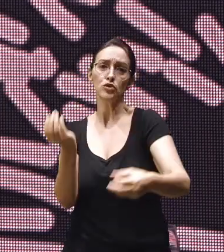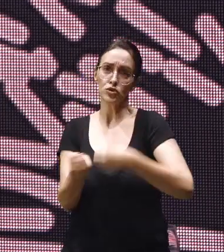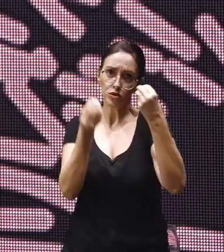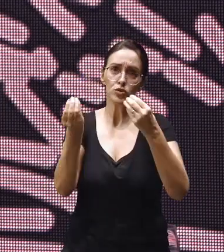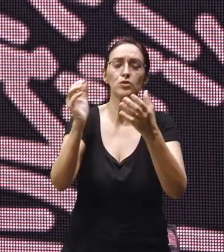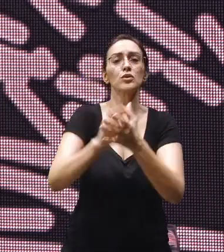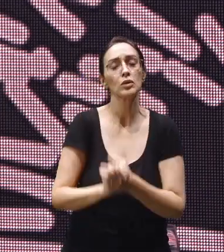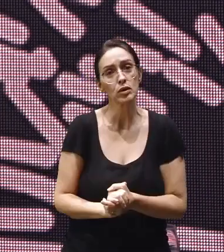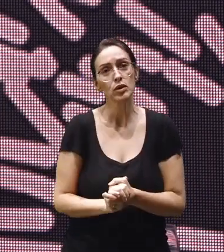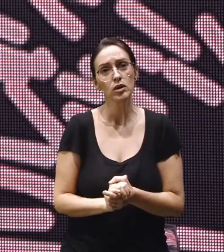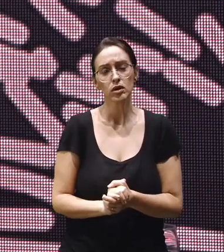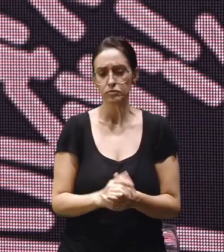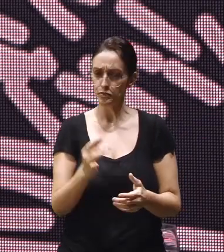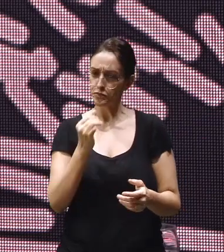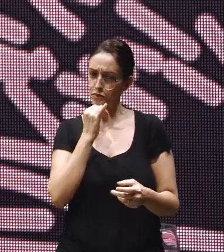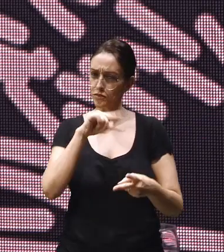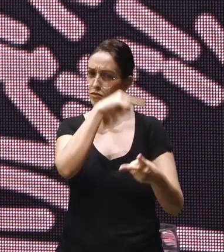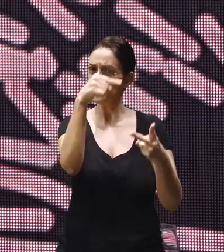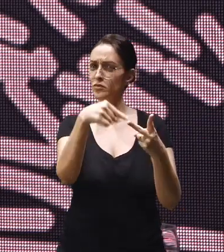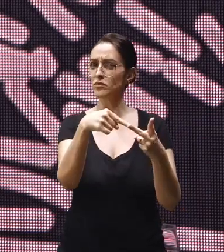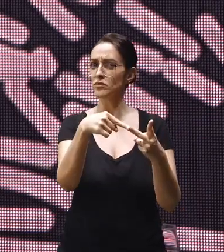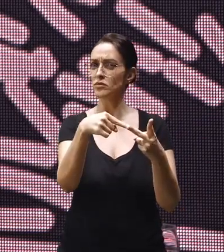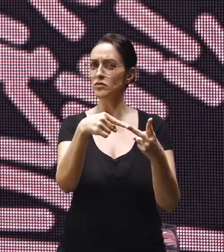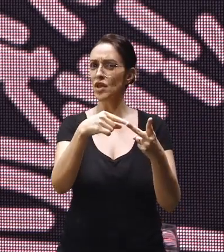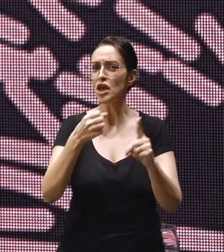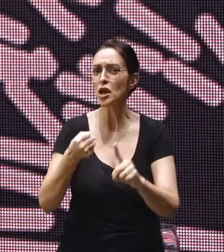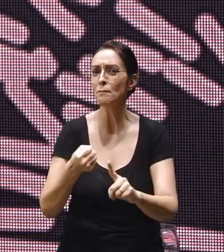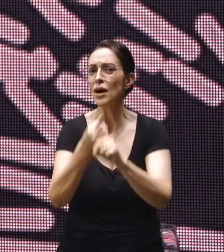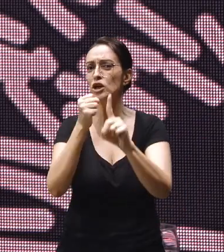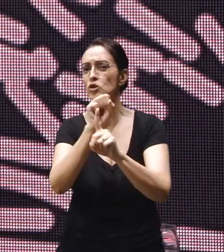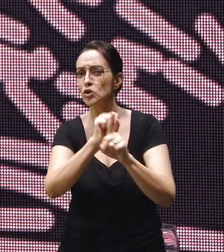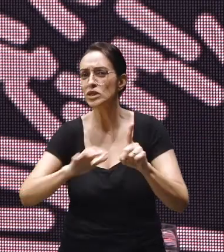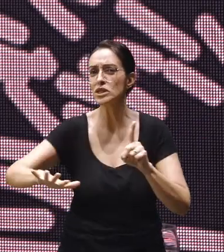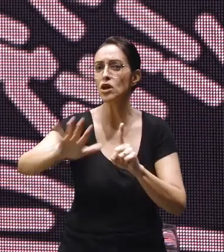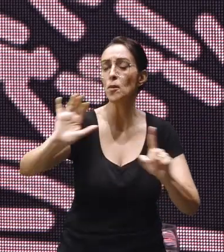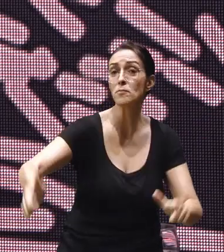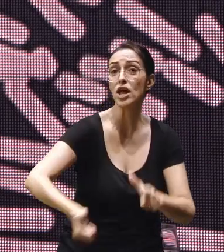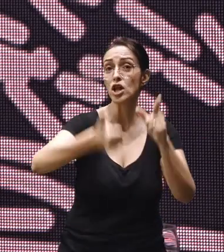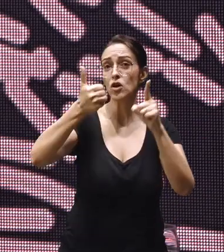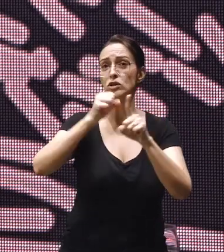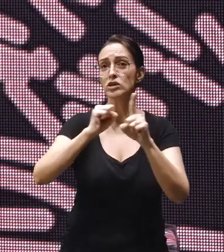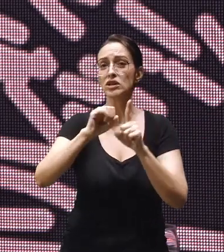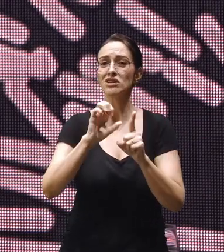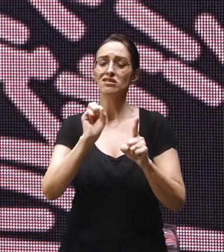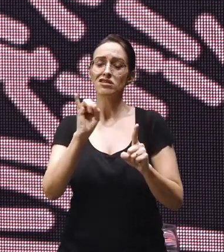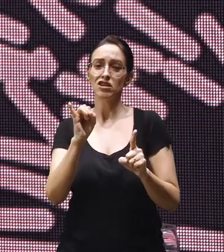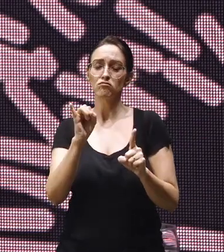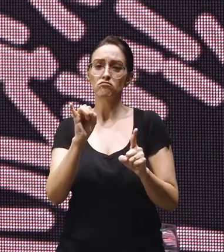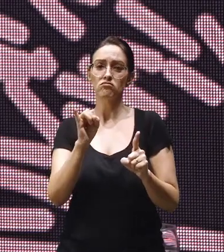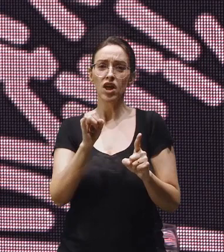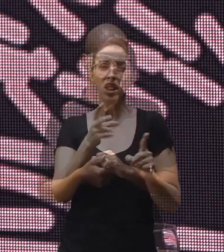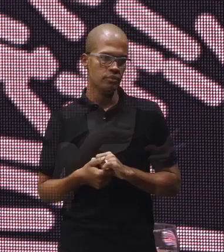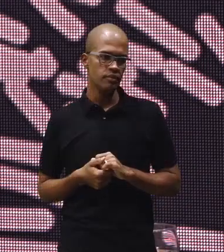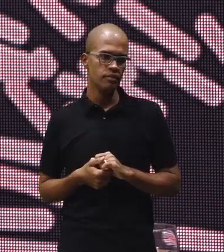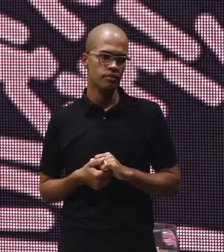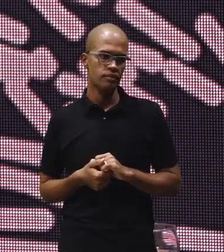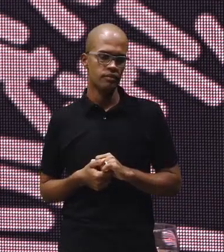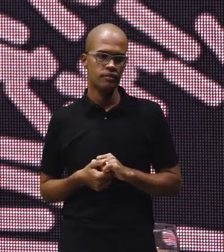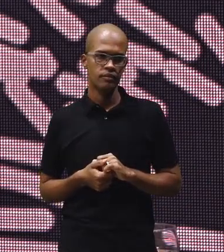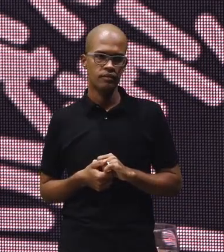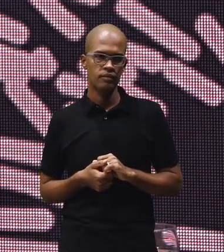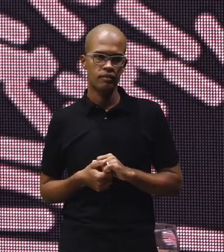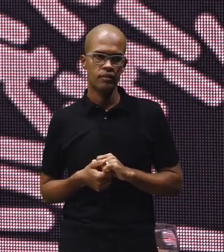é possível a gente falar de impacto social quando a gente não considera as desigualdades estruturais? A